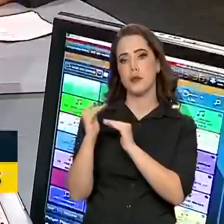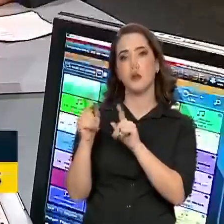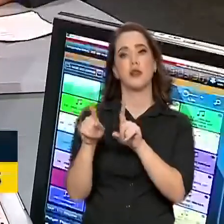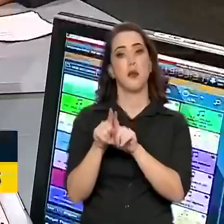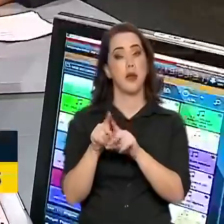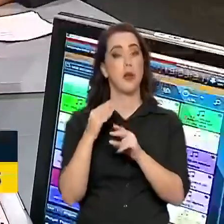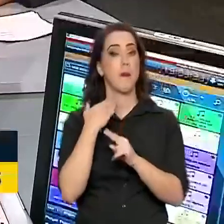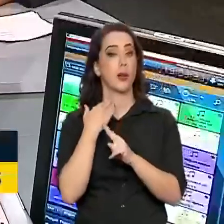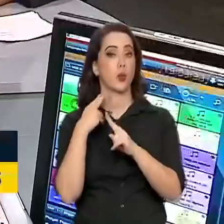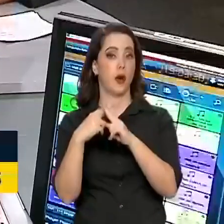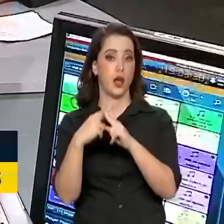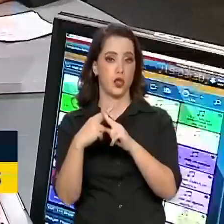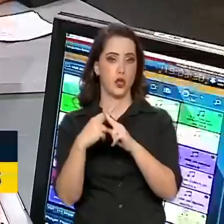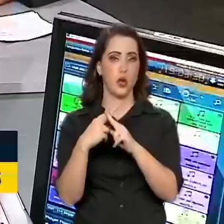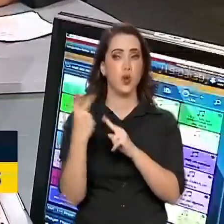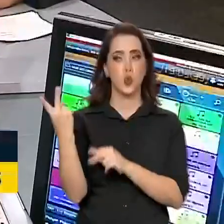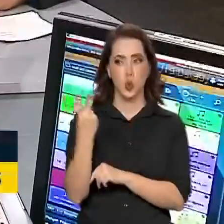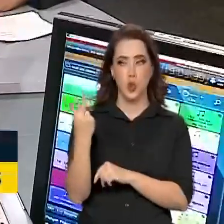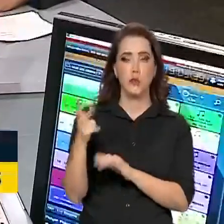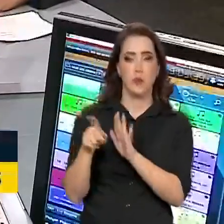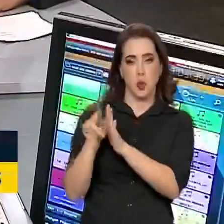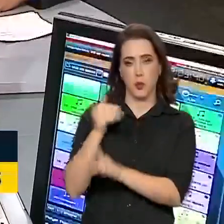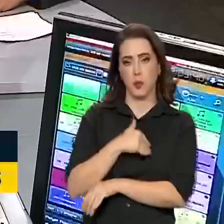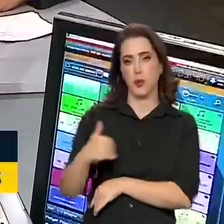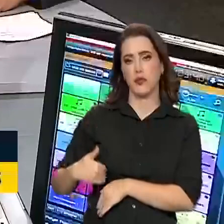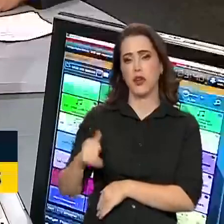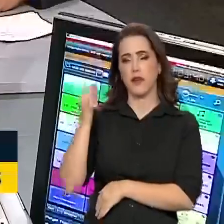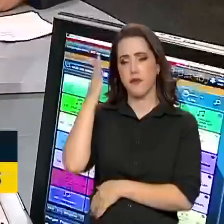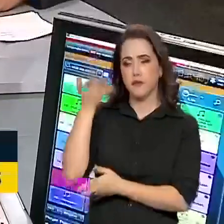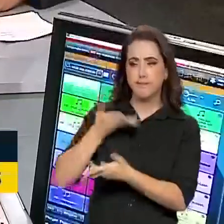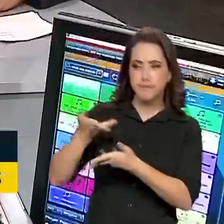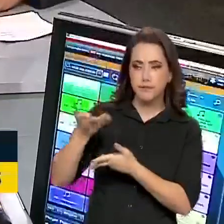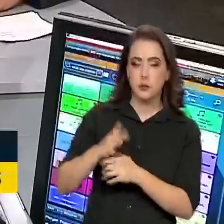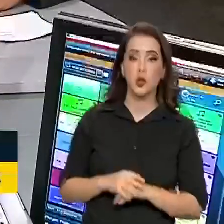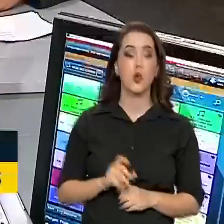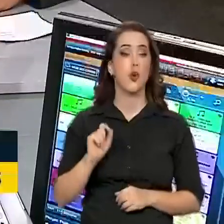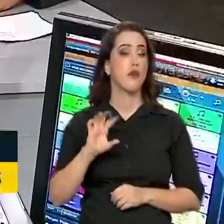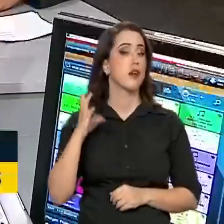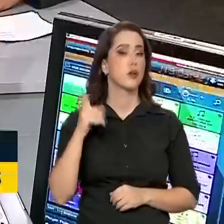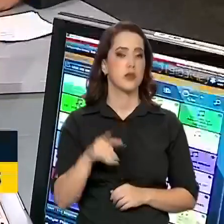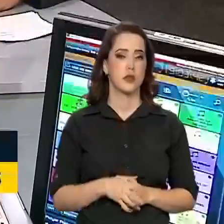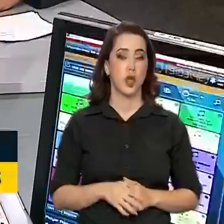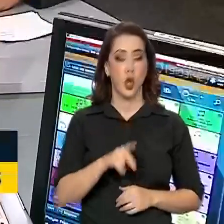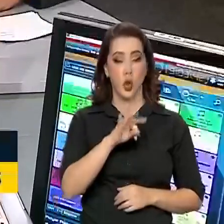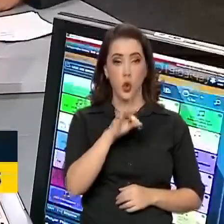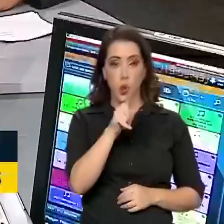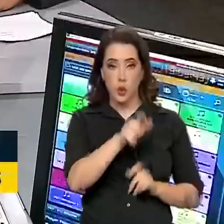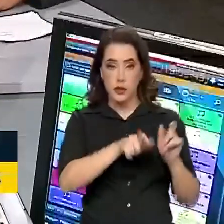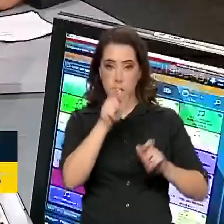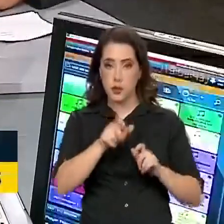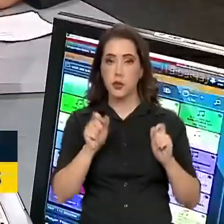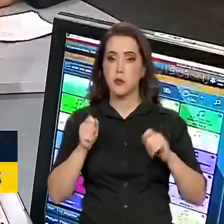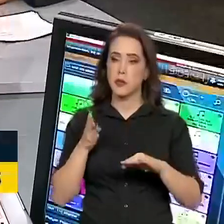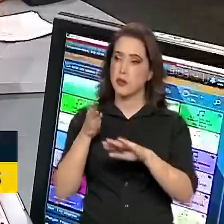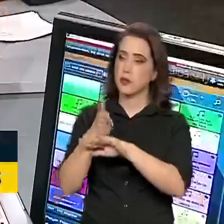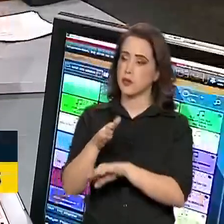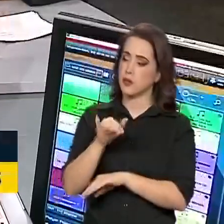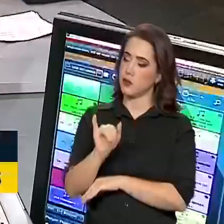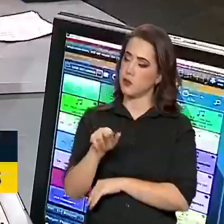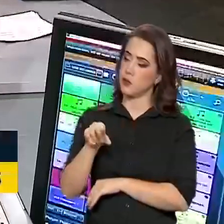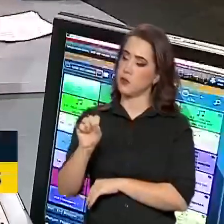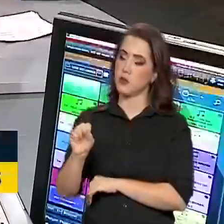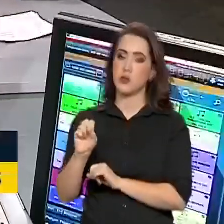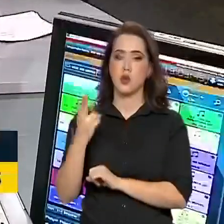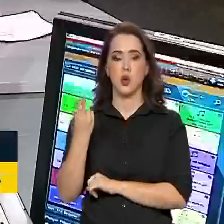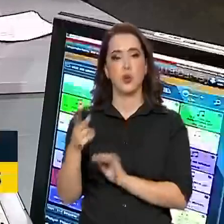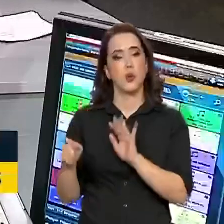de você trabalhar. E o que, que vai acontecer? Todo beneficiário da Previdência que puder entrar no meu INSS ou entrar no